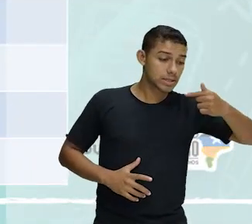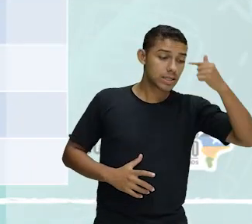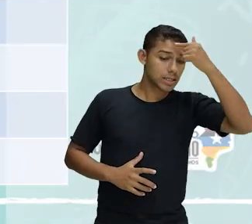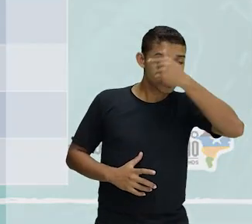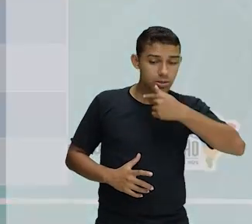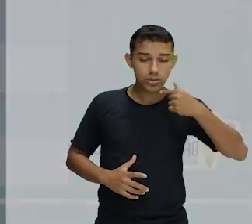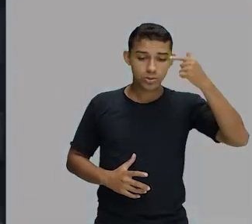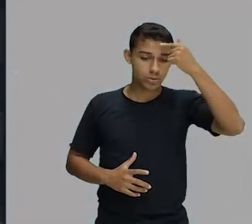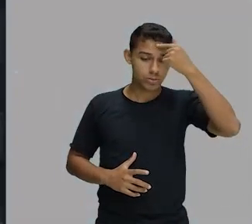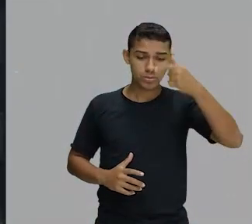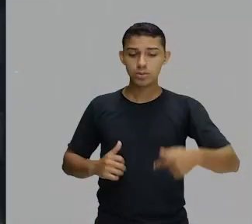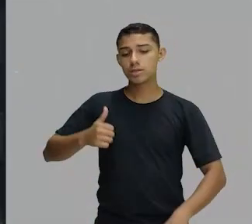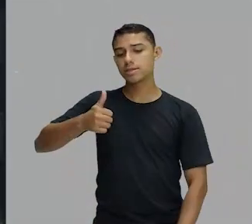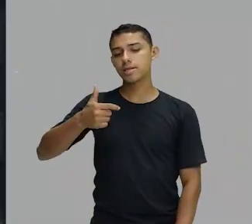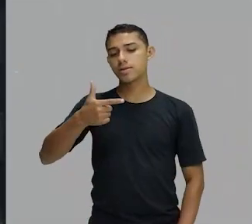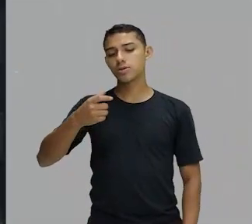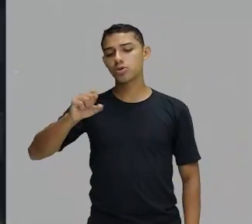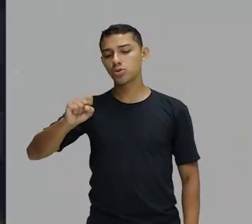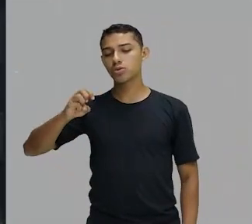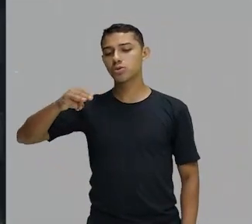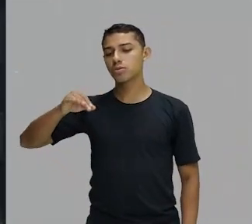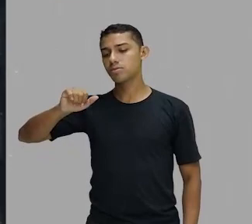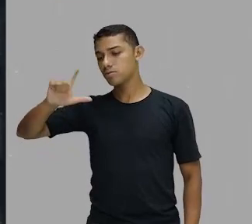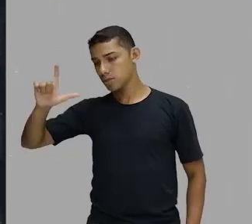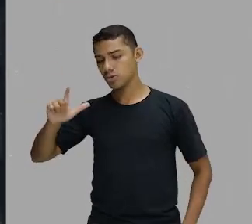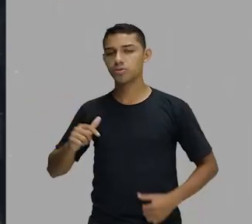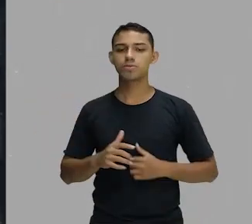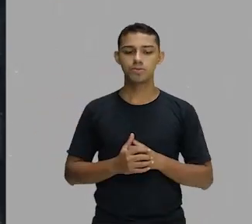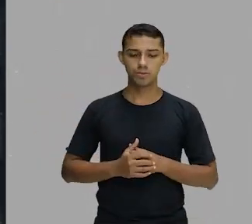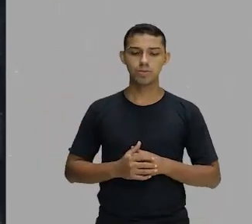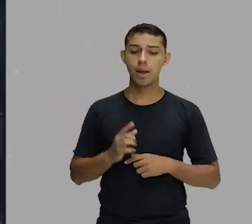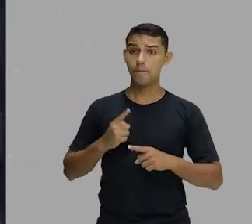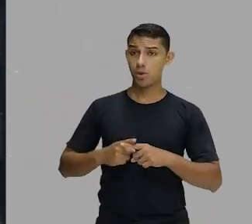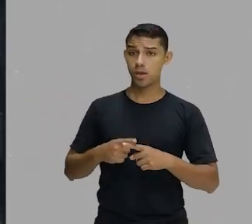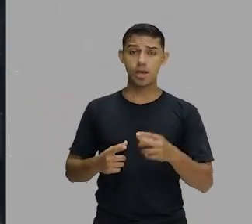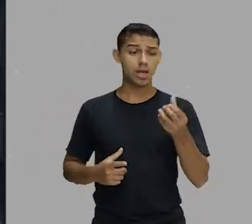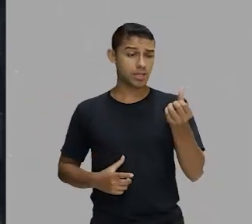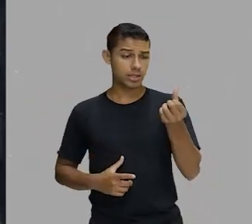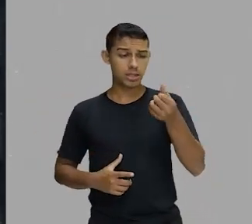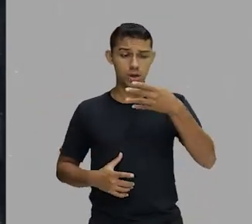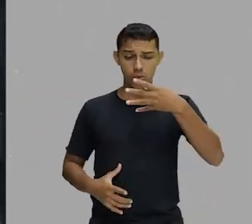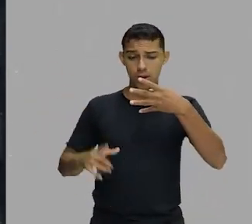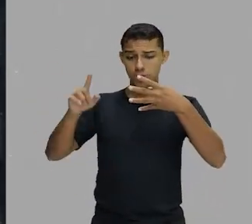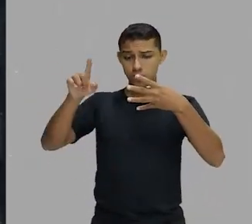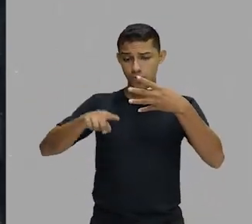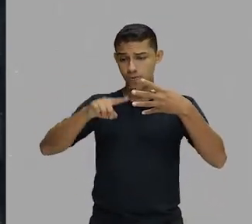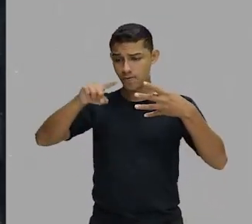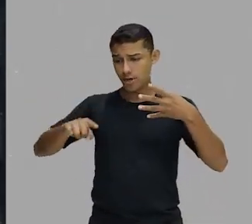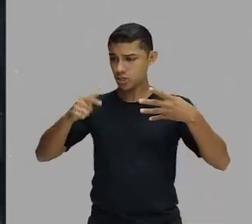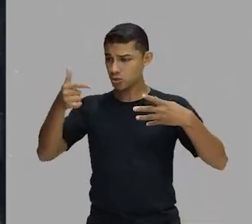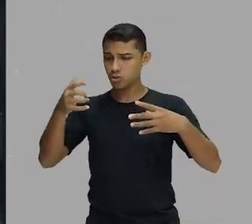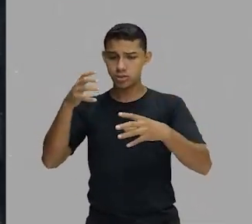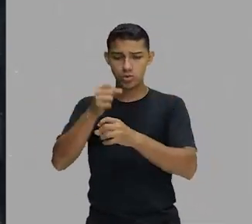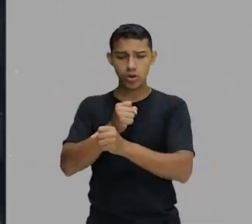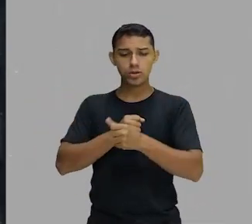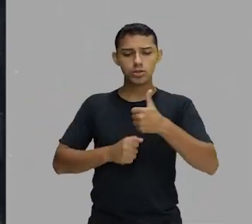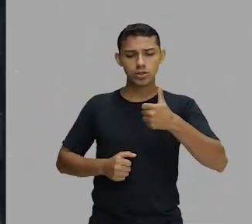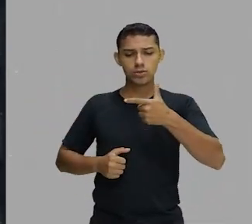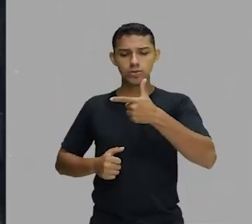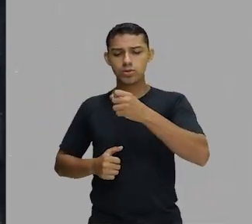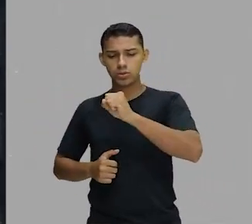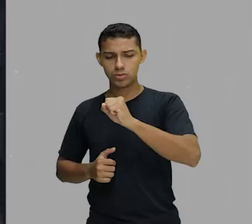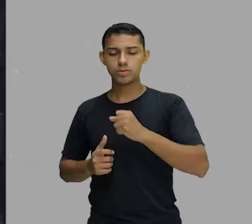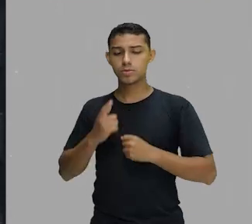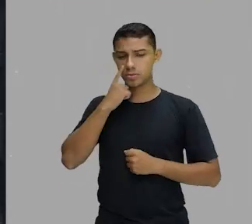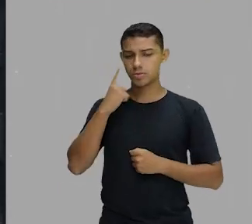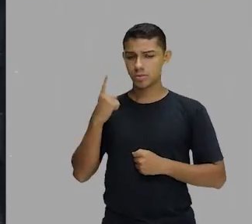de 128.000 bactérias. Todo o tempo eu estou dobrando, tá? Olhando para essa tabela, nós podemos